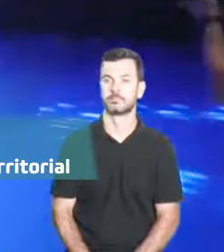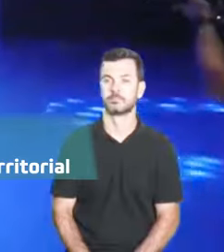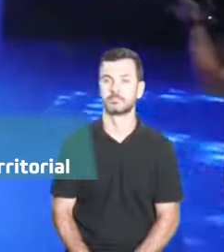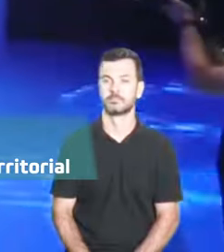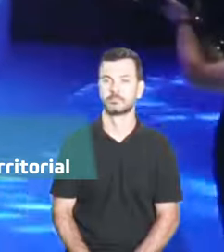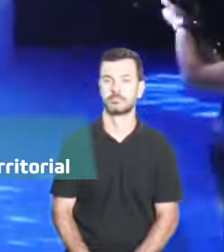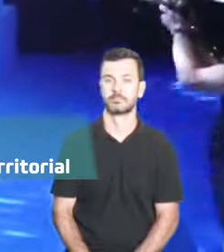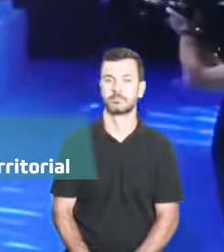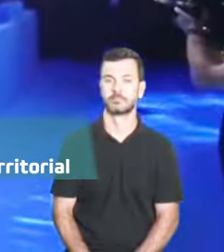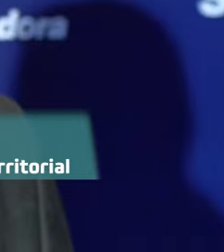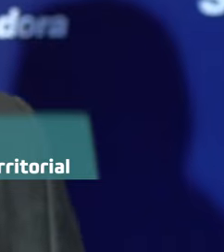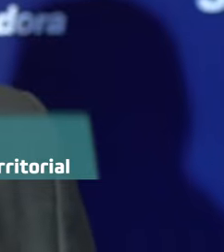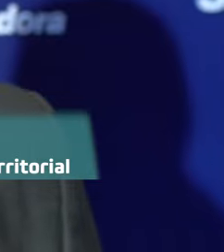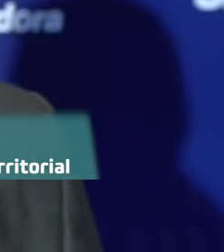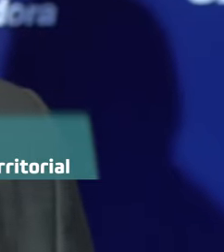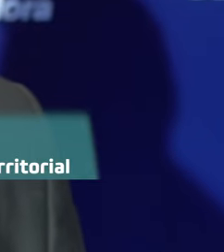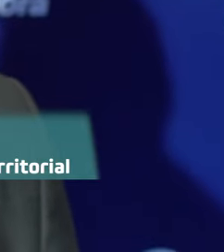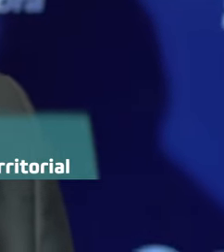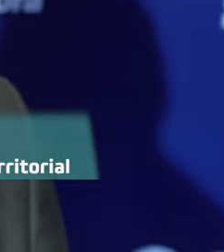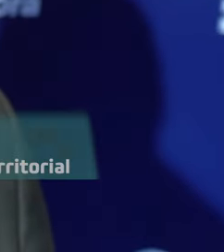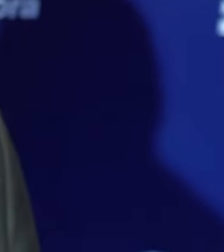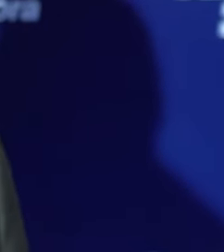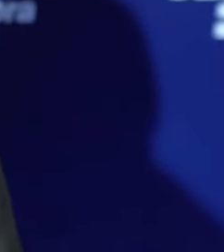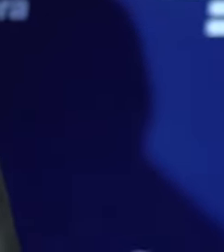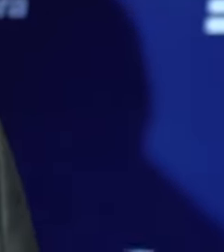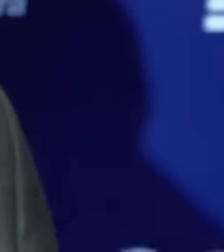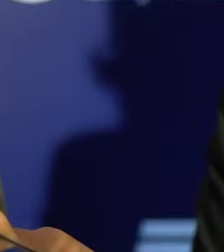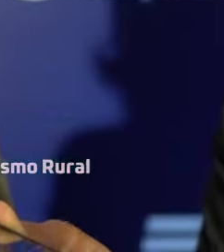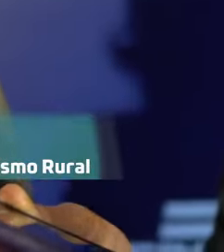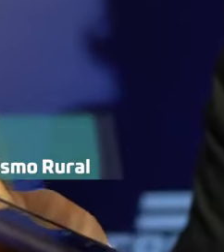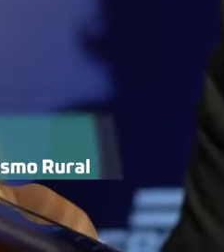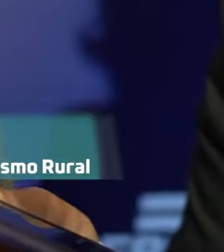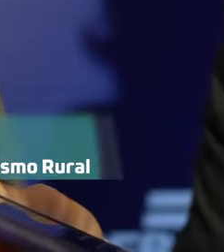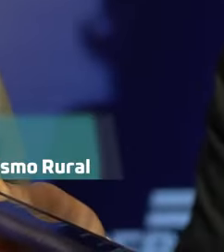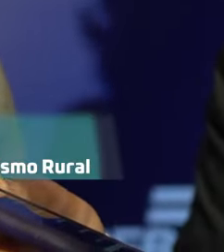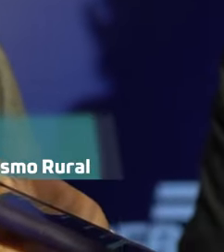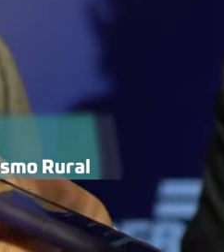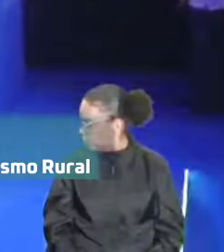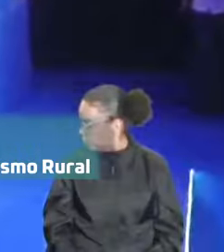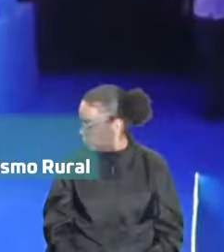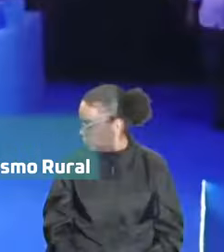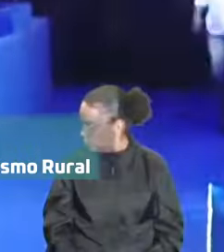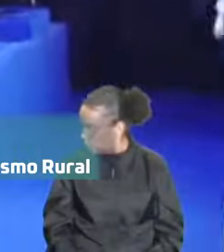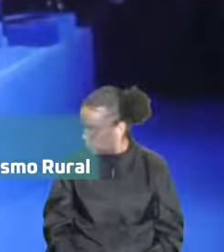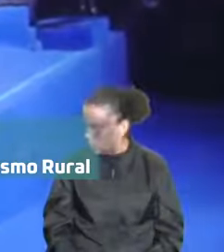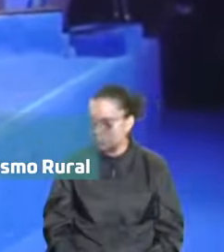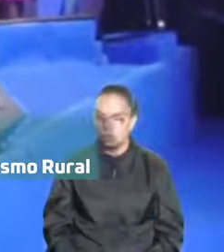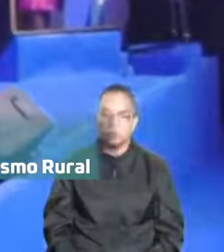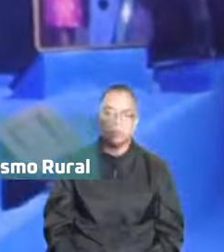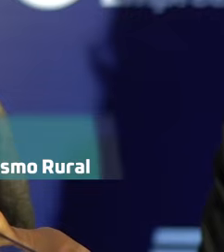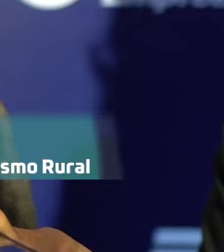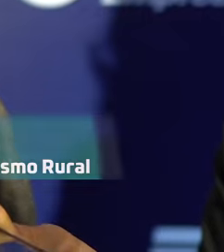instância turística, né? E ela necessita desses empreendedores. Coroa o trabalho que vem sendo realizado há alguns anos